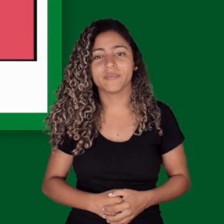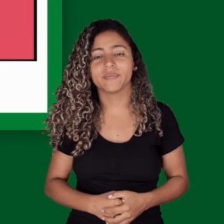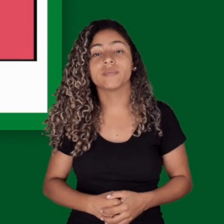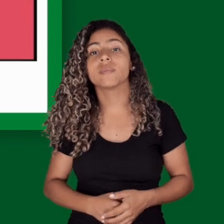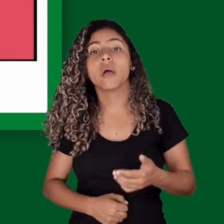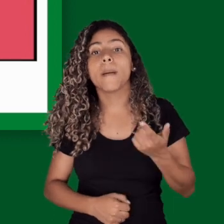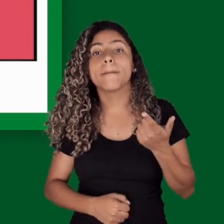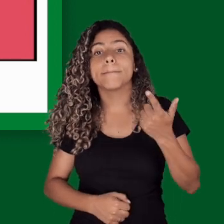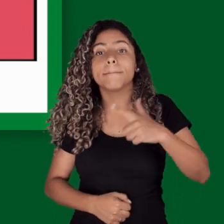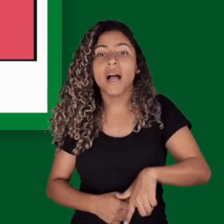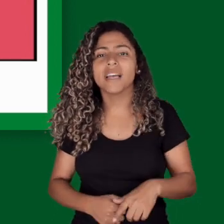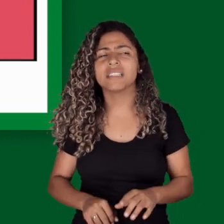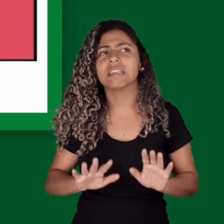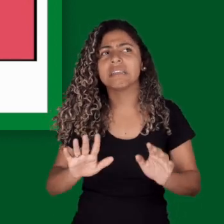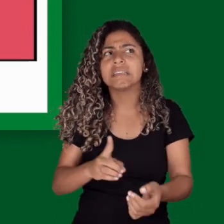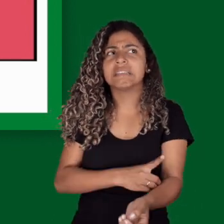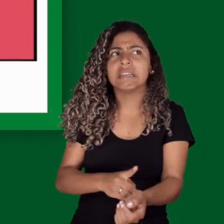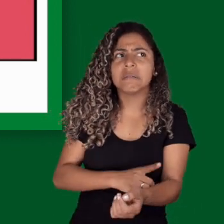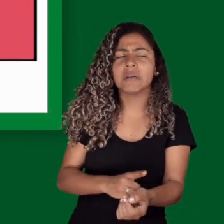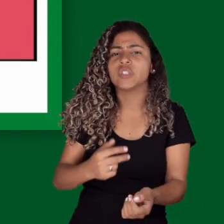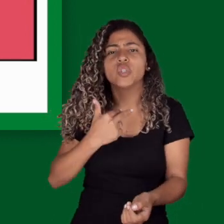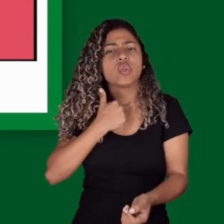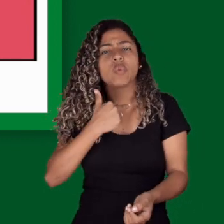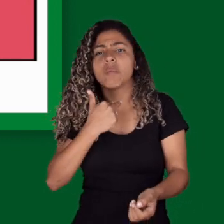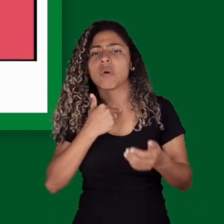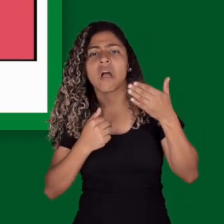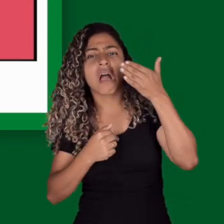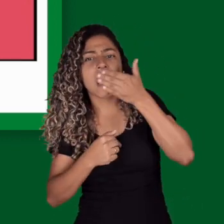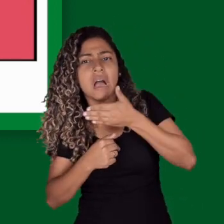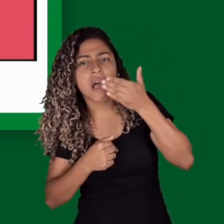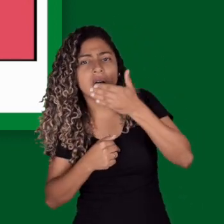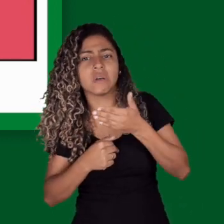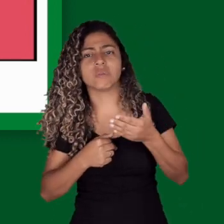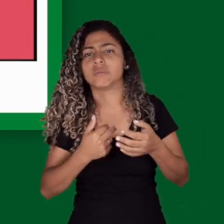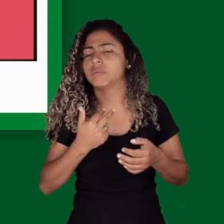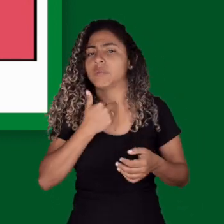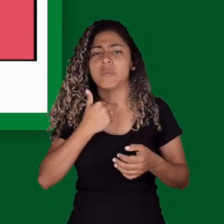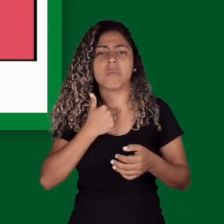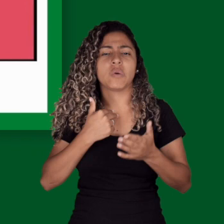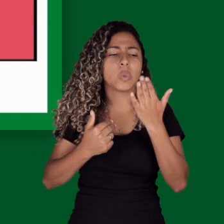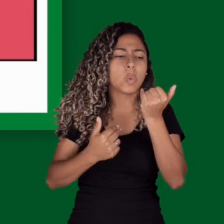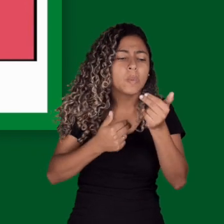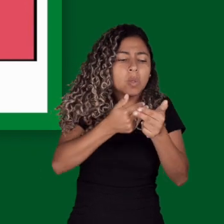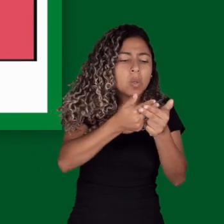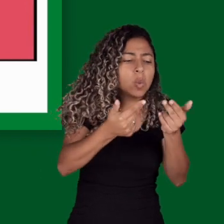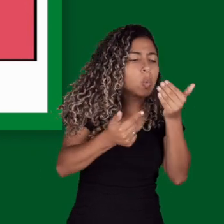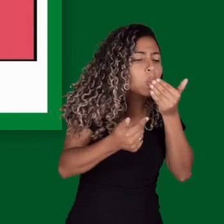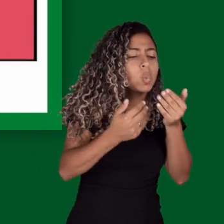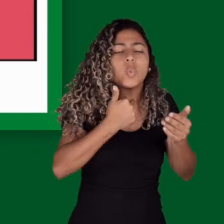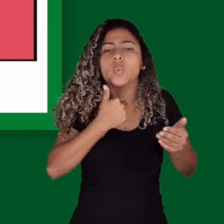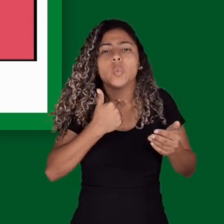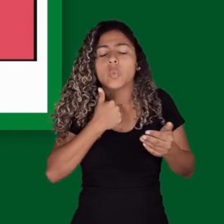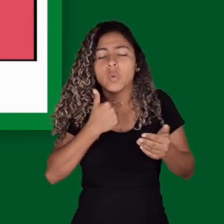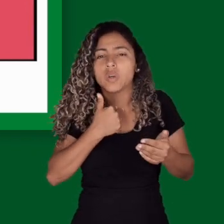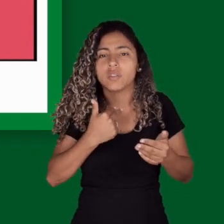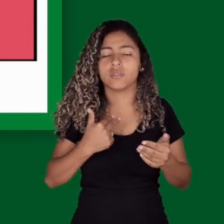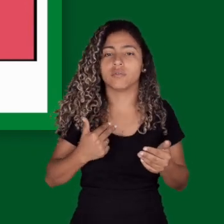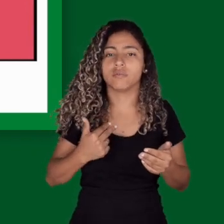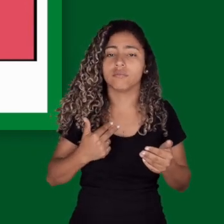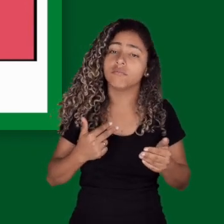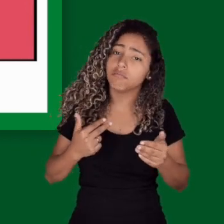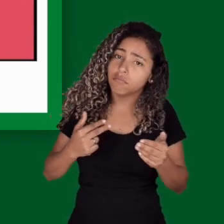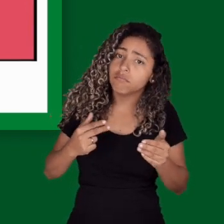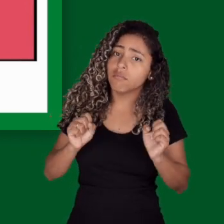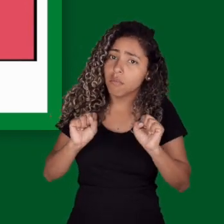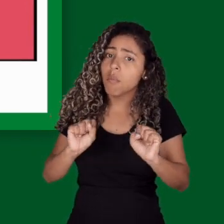Outro mito é sobre o consumo de açúcar e alimentos doces por pessoas com diabetes, né? Então, esses alimentos, né, os doces